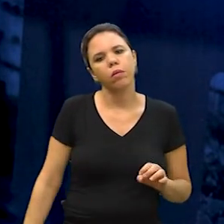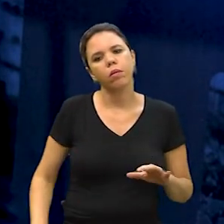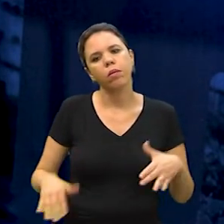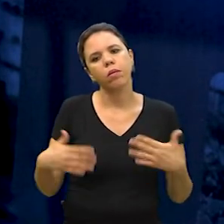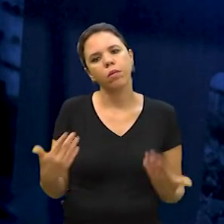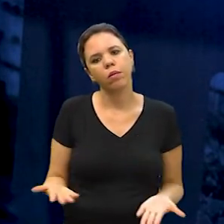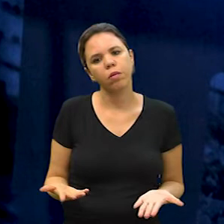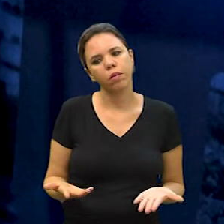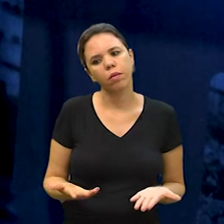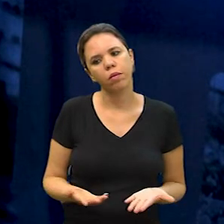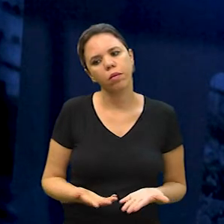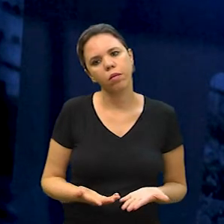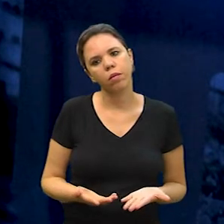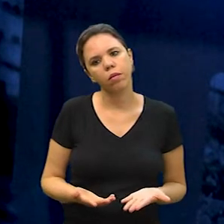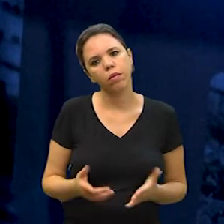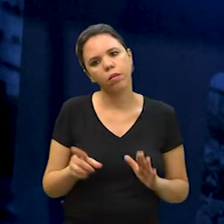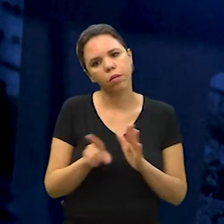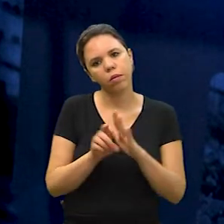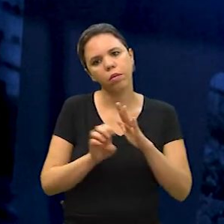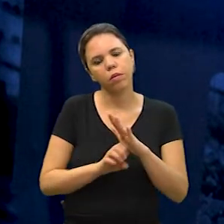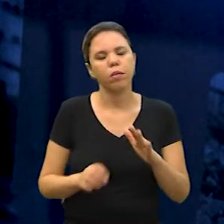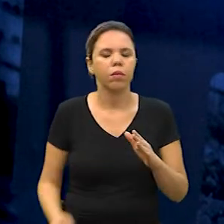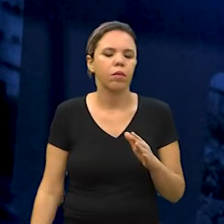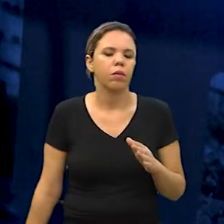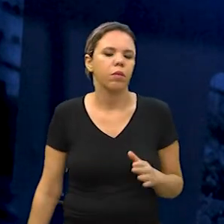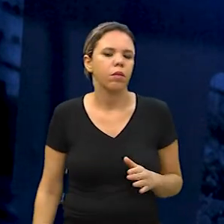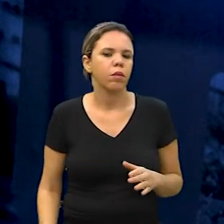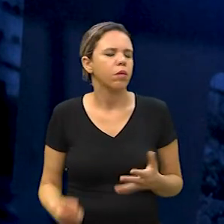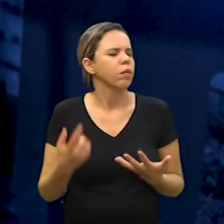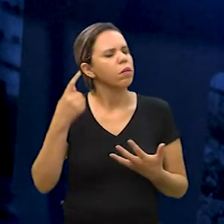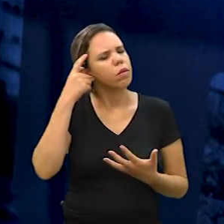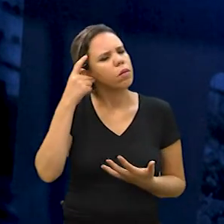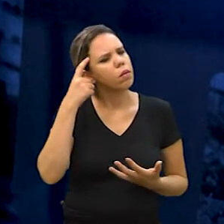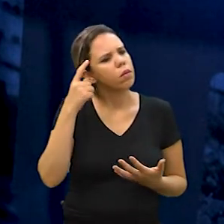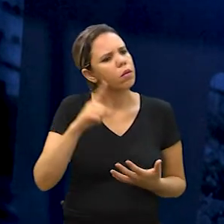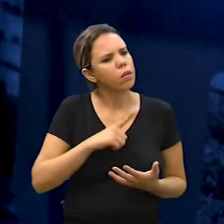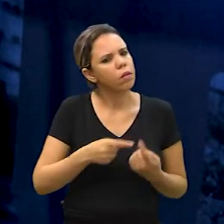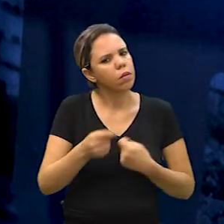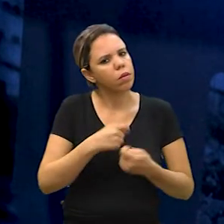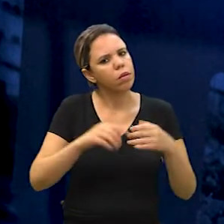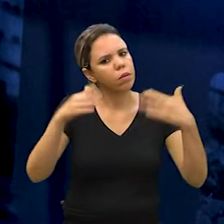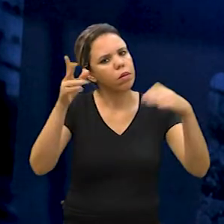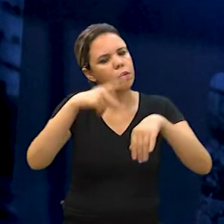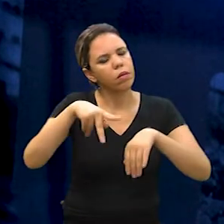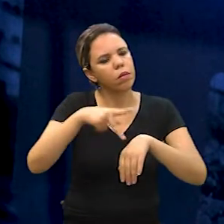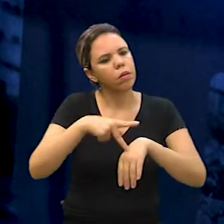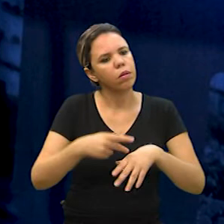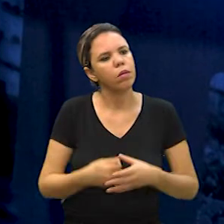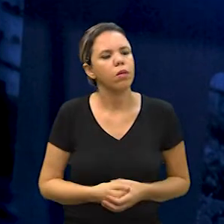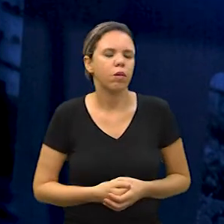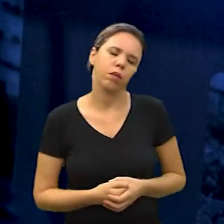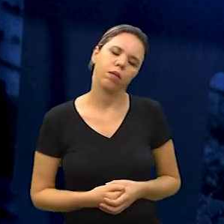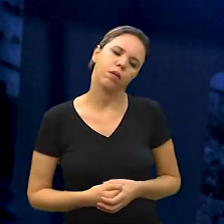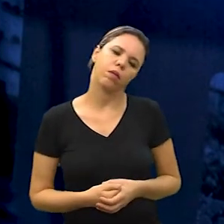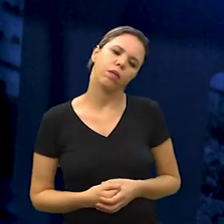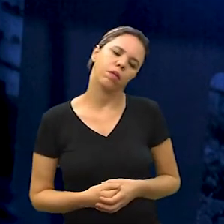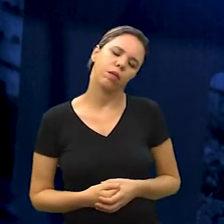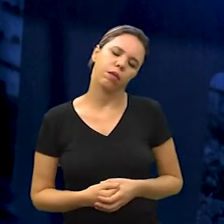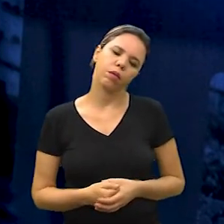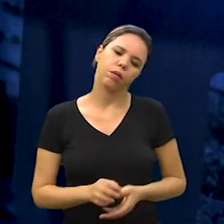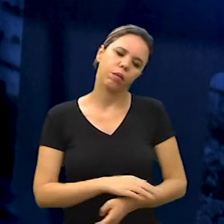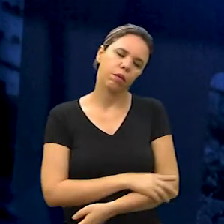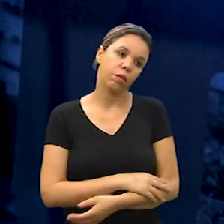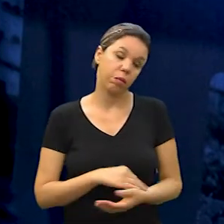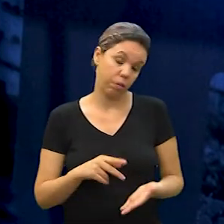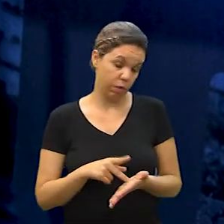quando algum empresário, quando algum empreendedor pensa: "Eu vou ter meu negócio fora do Brasil".